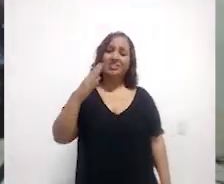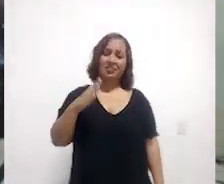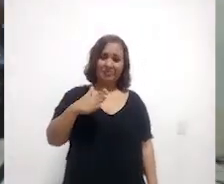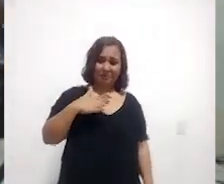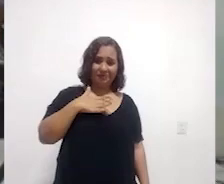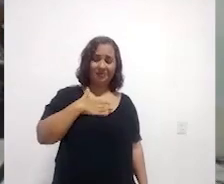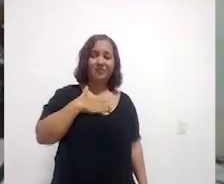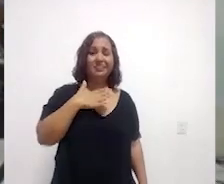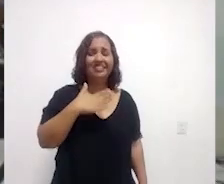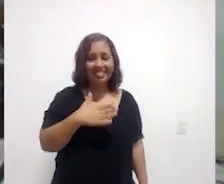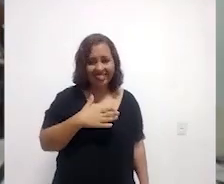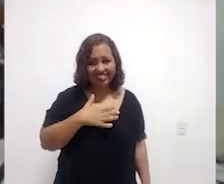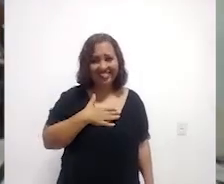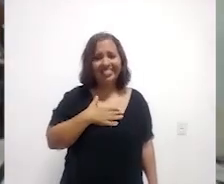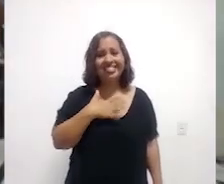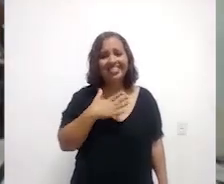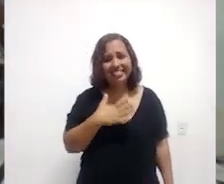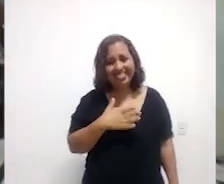em mim.